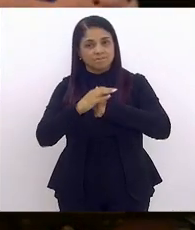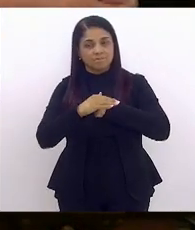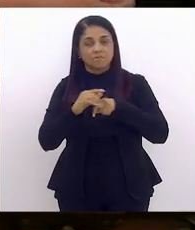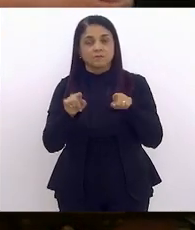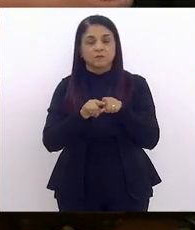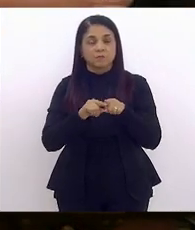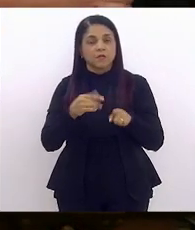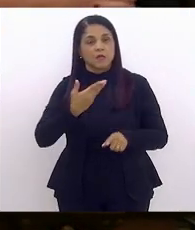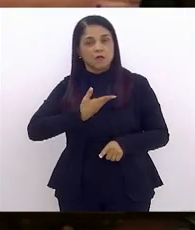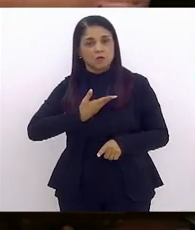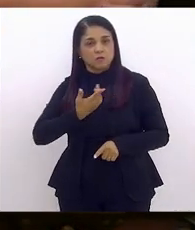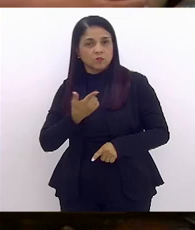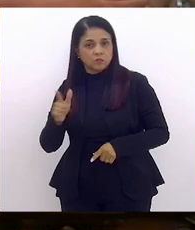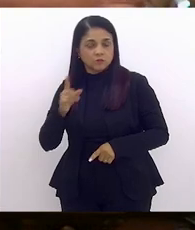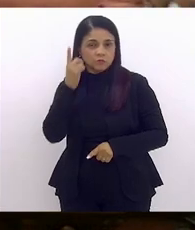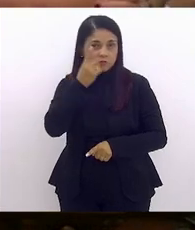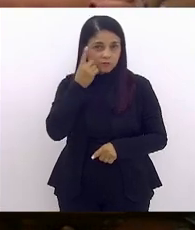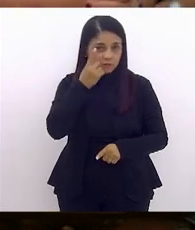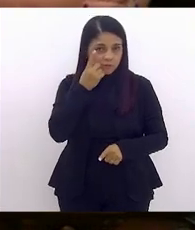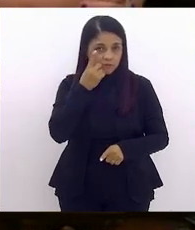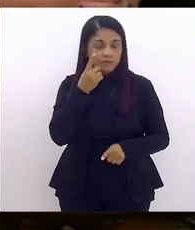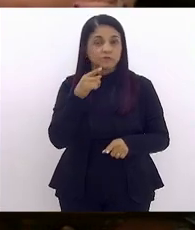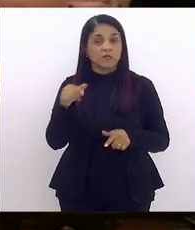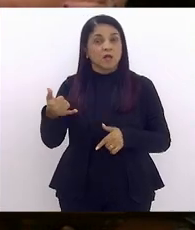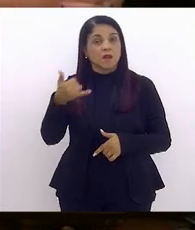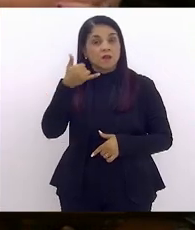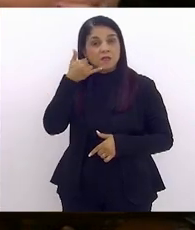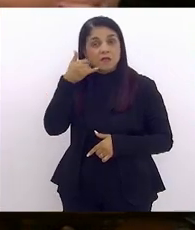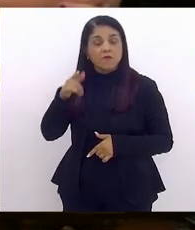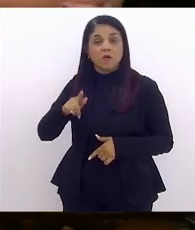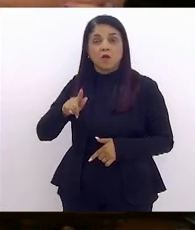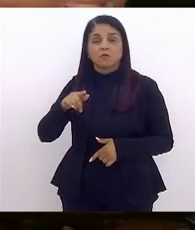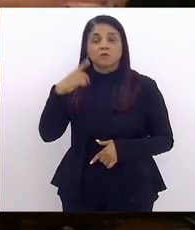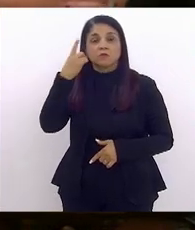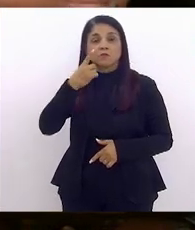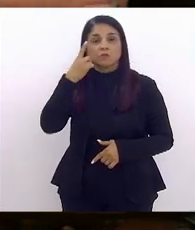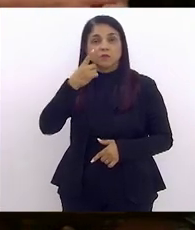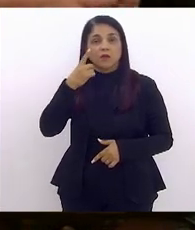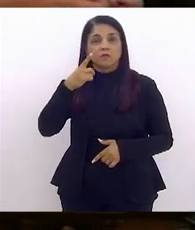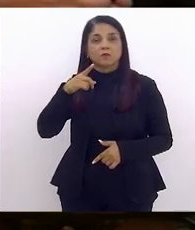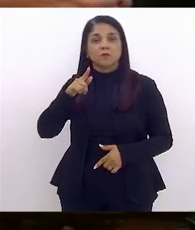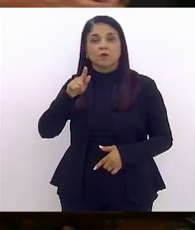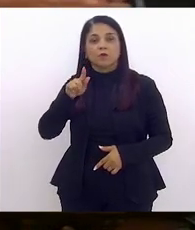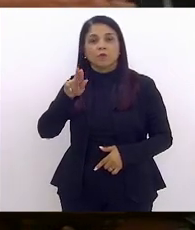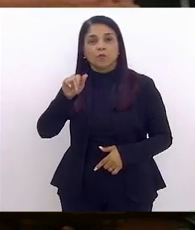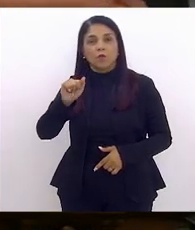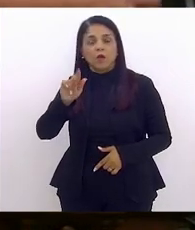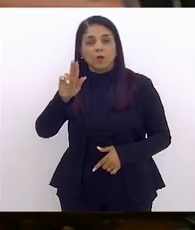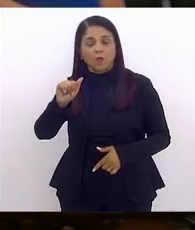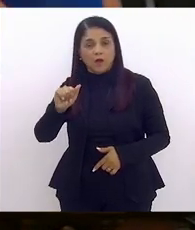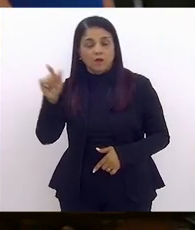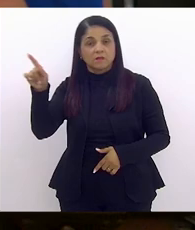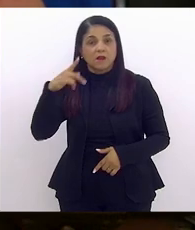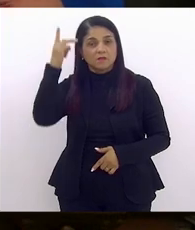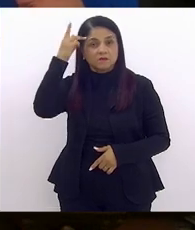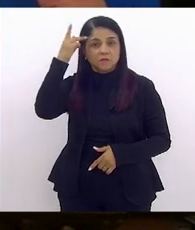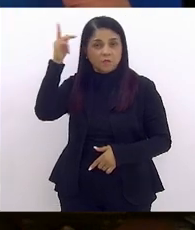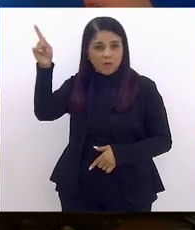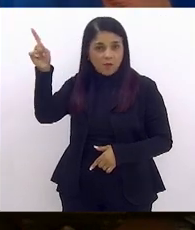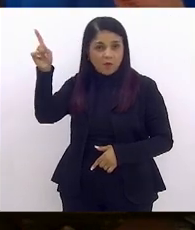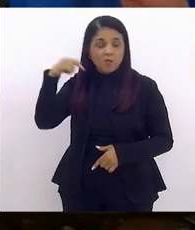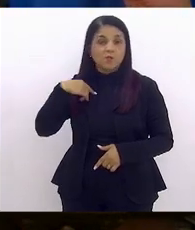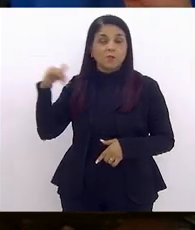amigos. Ainda há pouco me ligava o deputado Quaquá, que eu chamo de prefeito, que está em São Paulo, diz que está pegando um